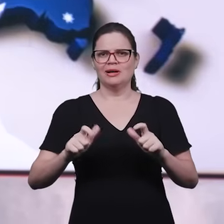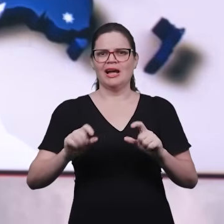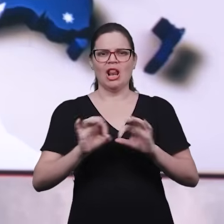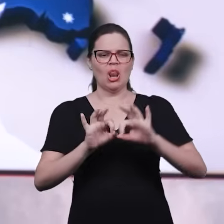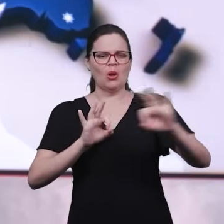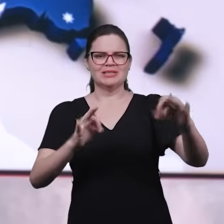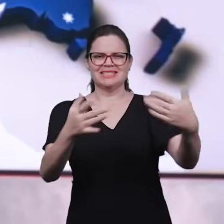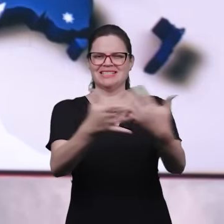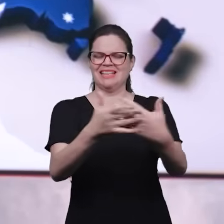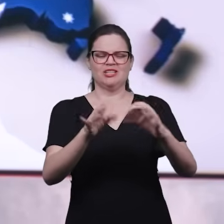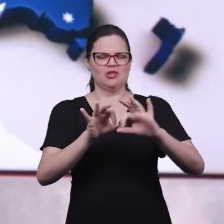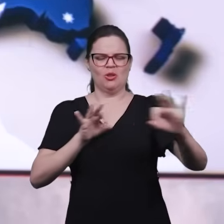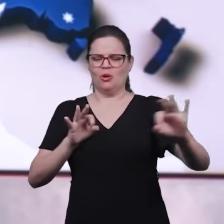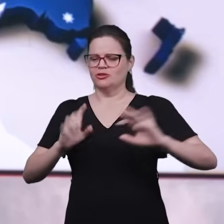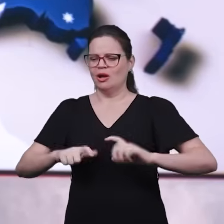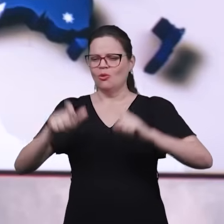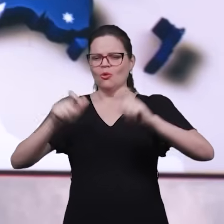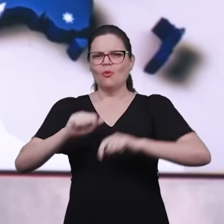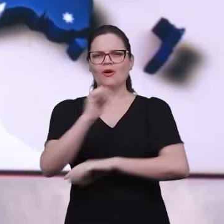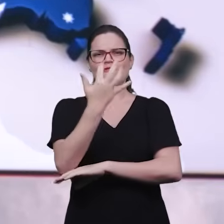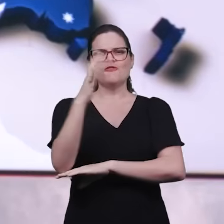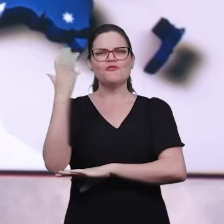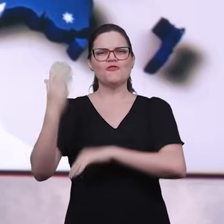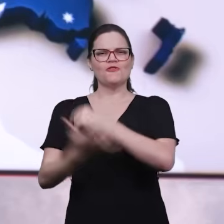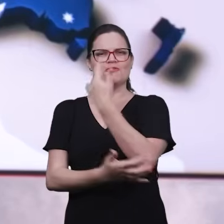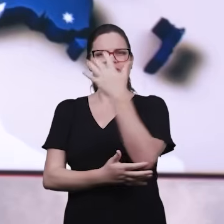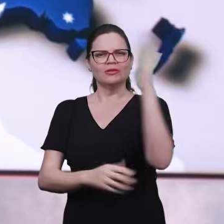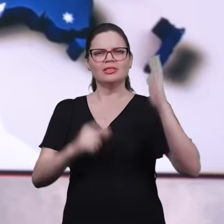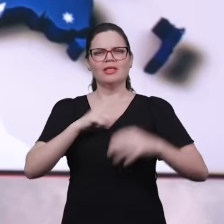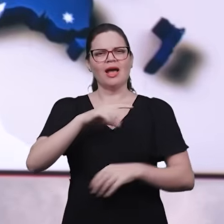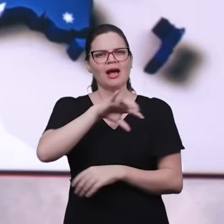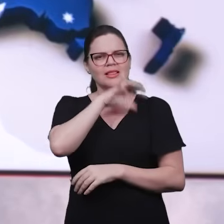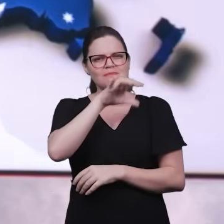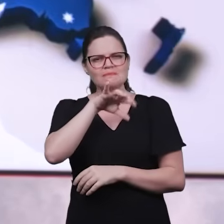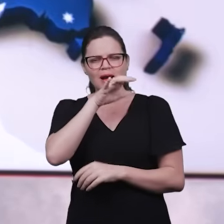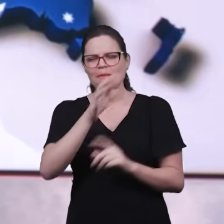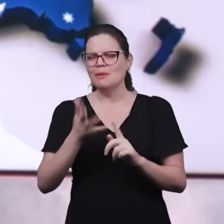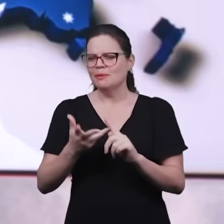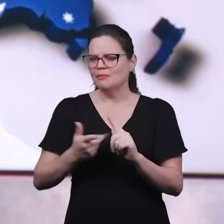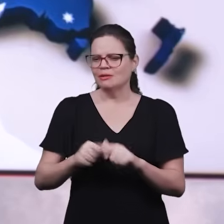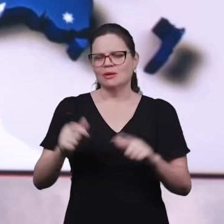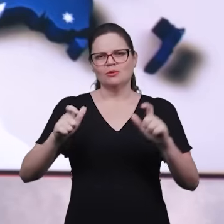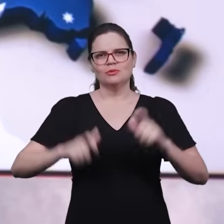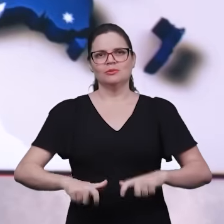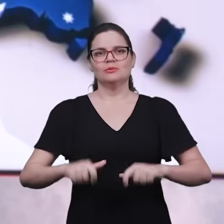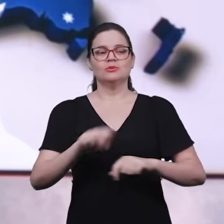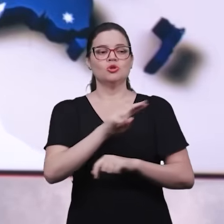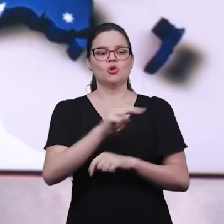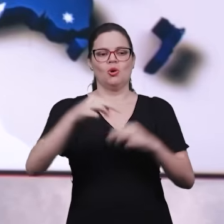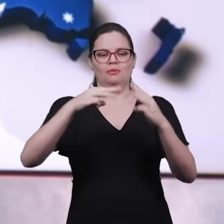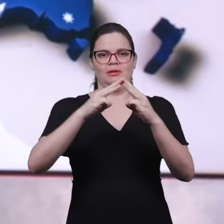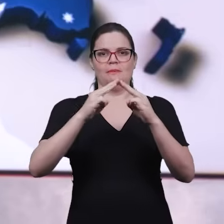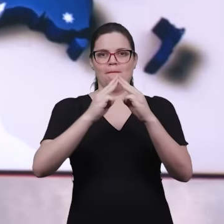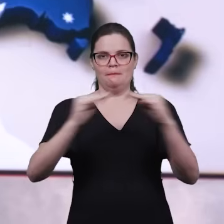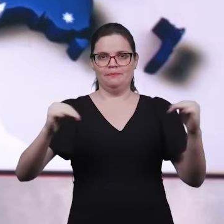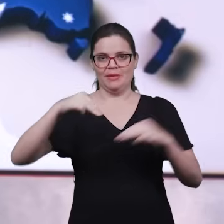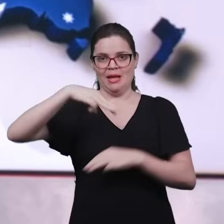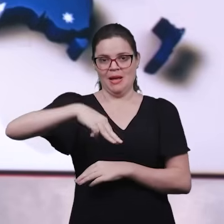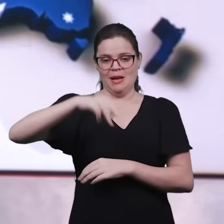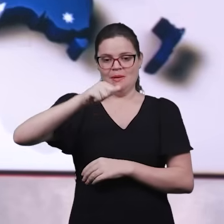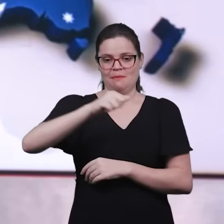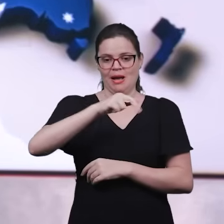retirado da cidade, é uma reserva florestal com animais e tal. O lugar se chama